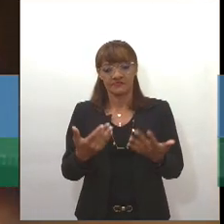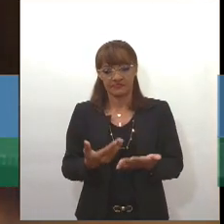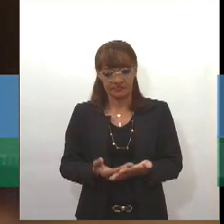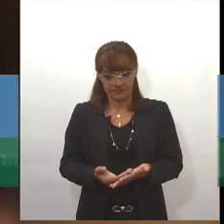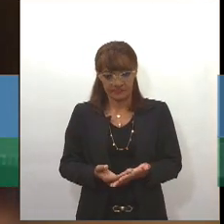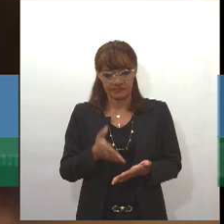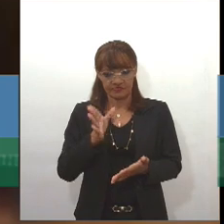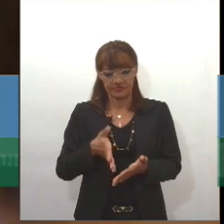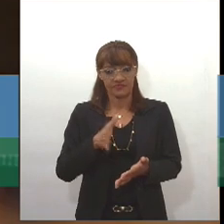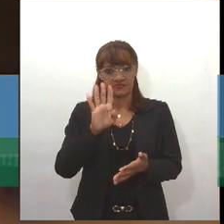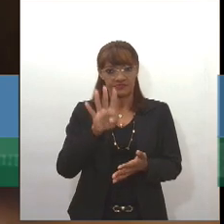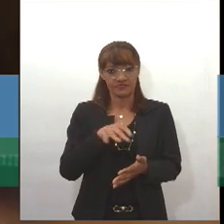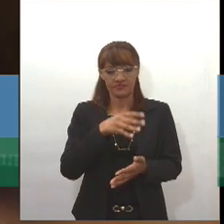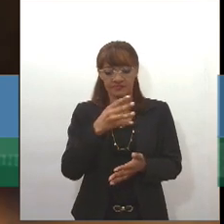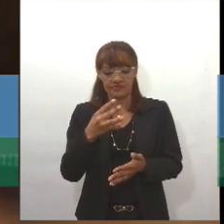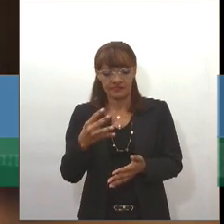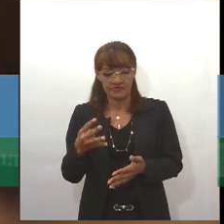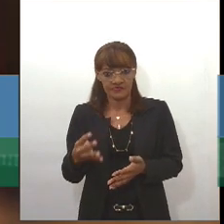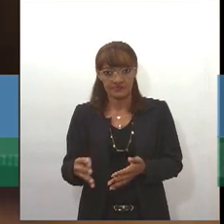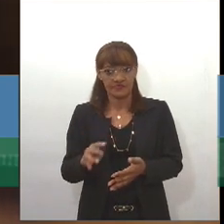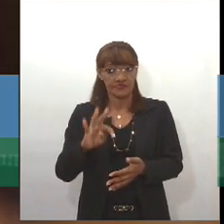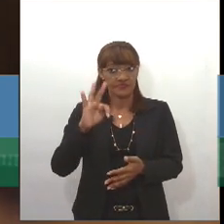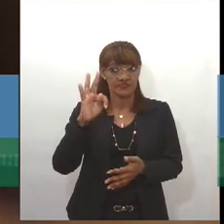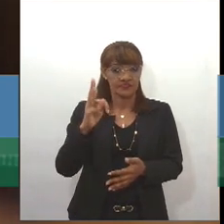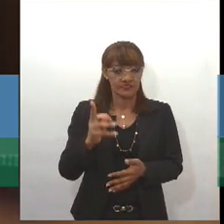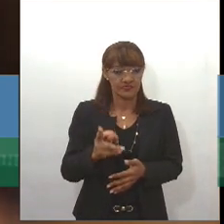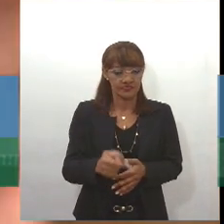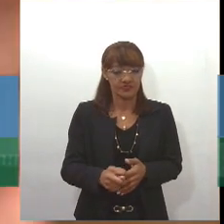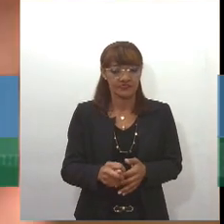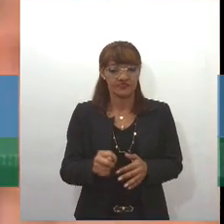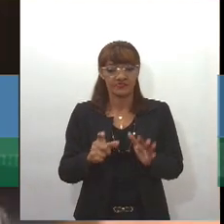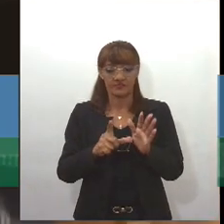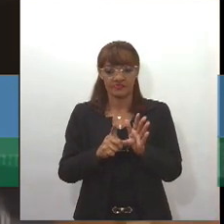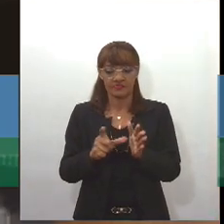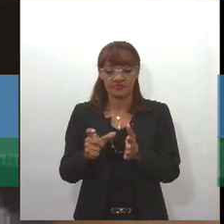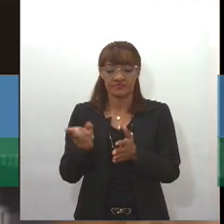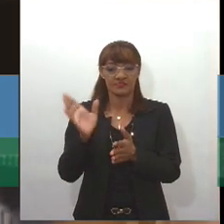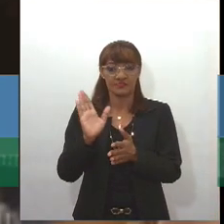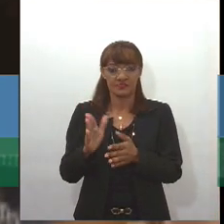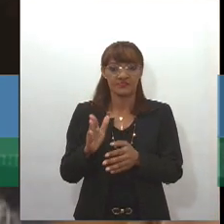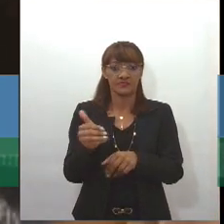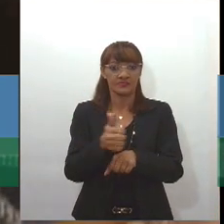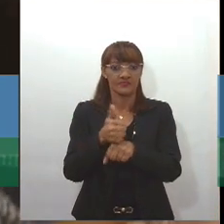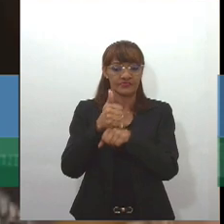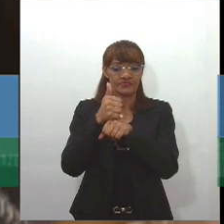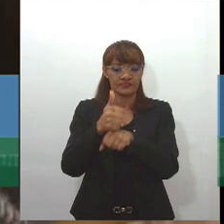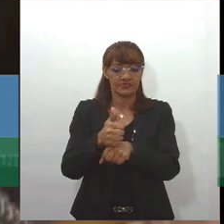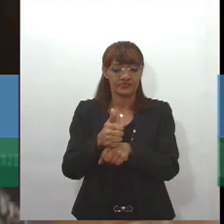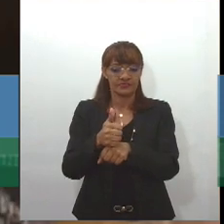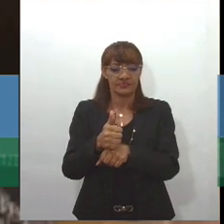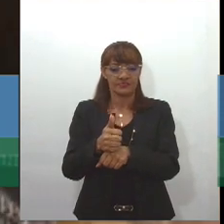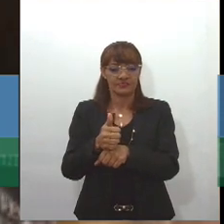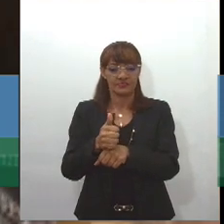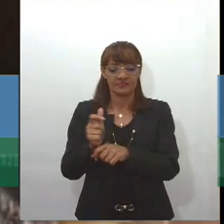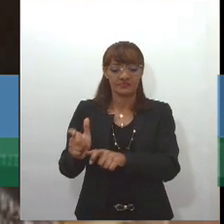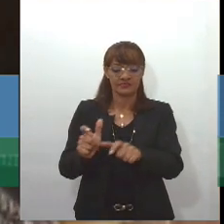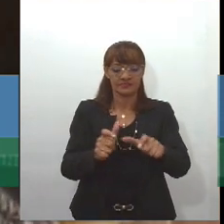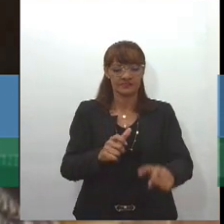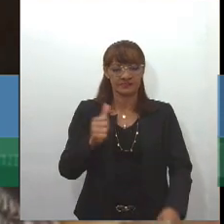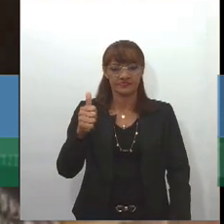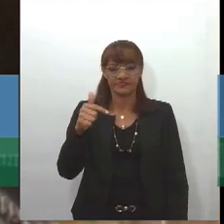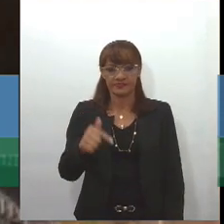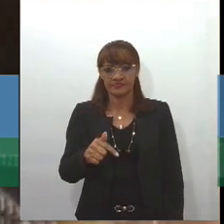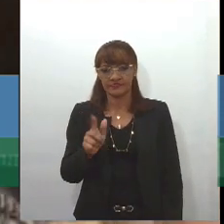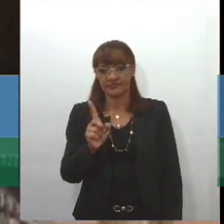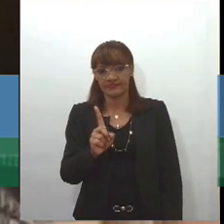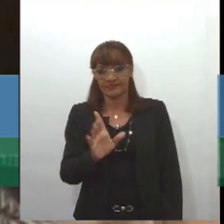de Salários não há como tributar mão de obra não só para esses 17 setores que é o que tá sendo discutido no Congresso